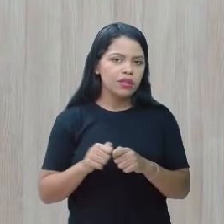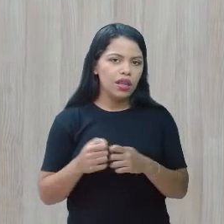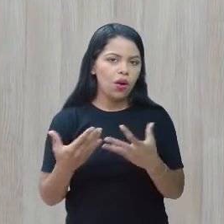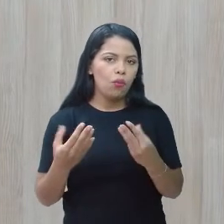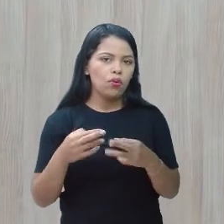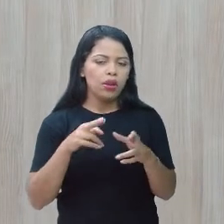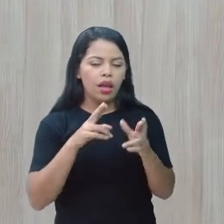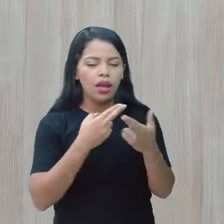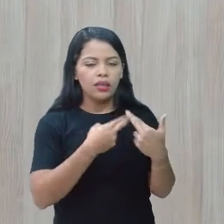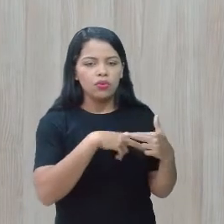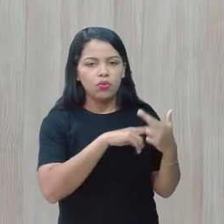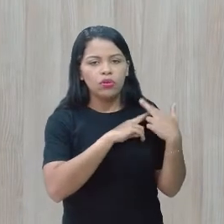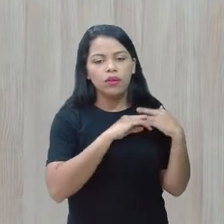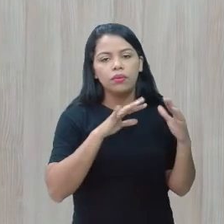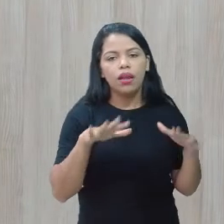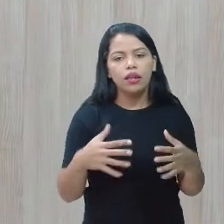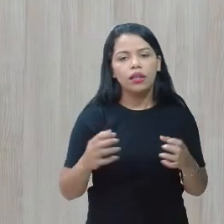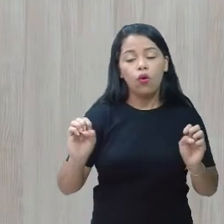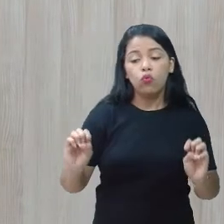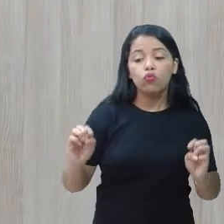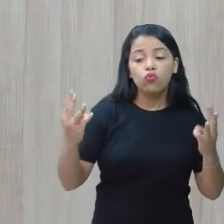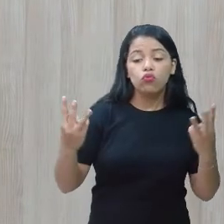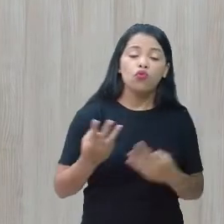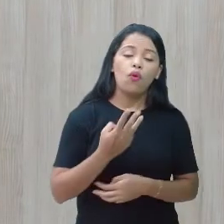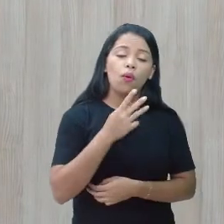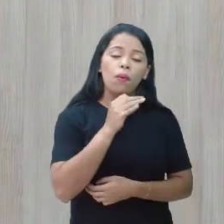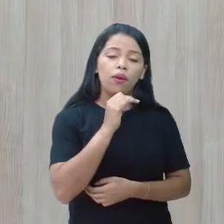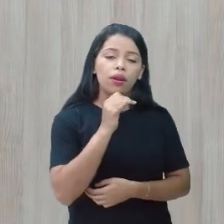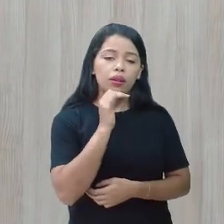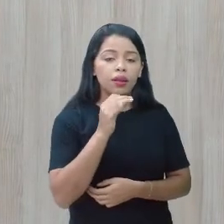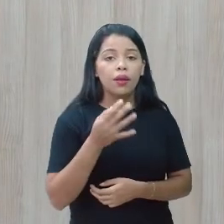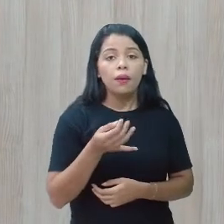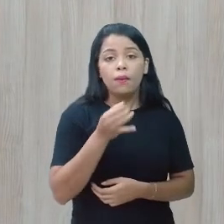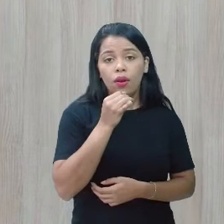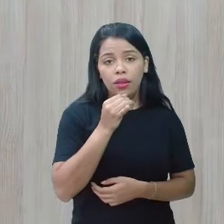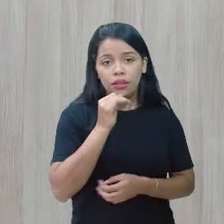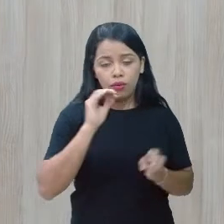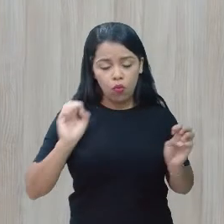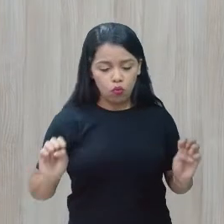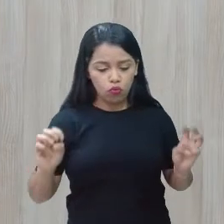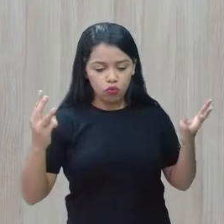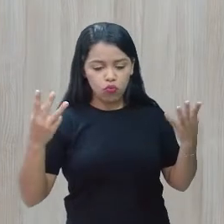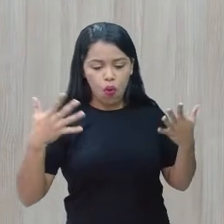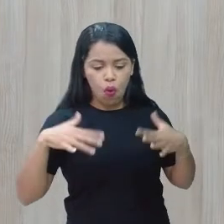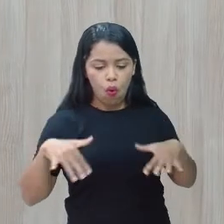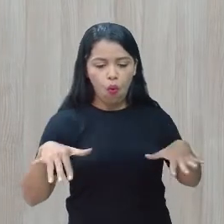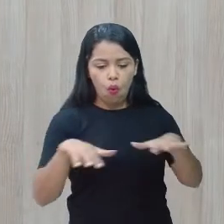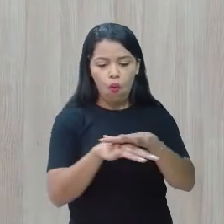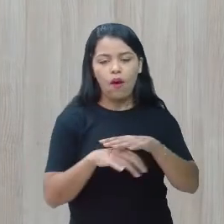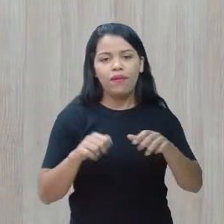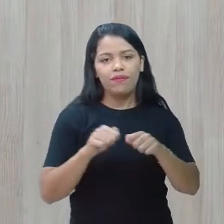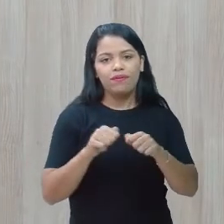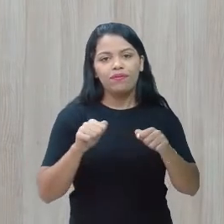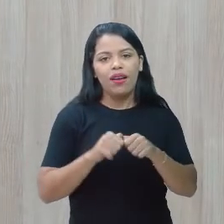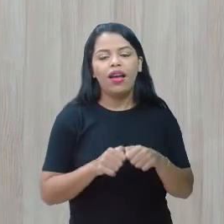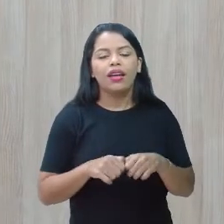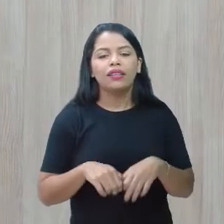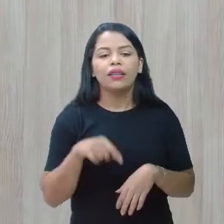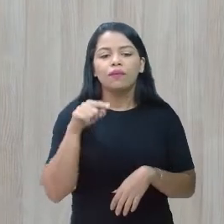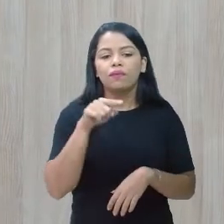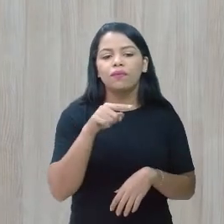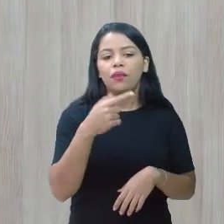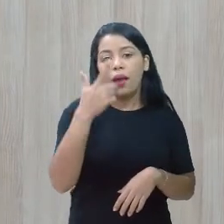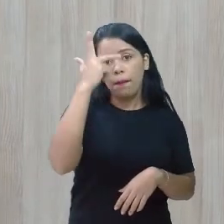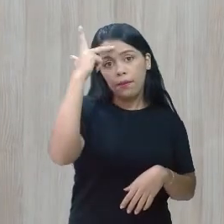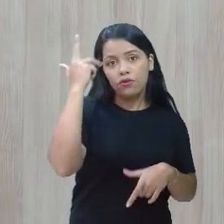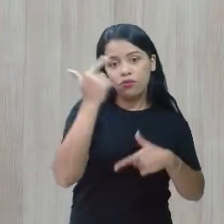responsabilidade. Então, em um show, quando é organizado, esse produtor, ele se preocupa com tudo isso, não é? O público